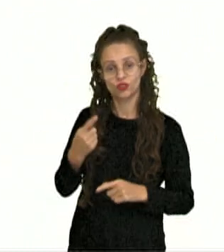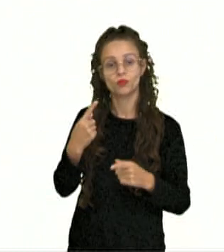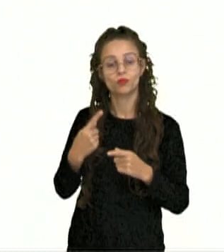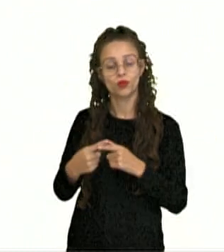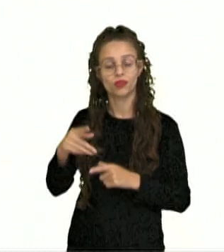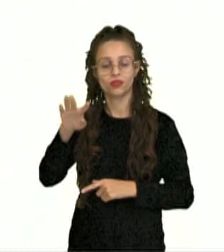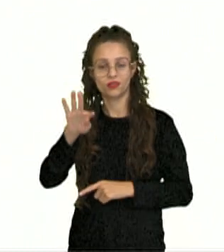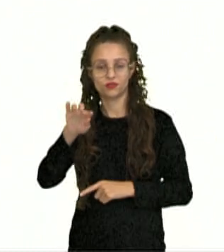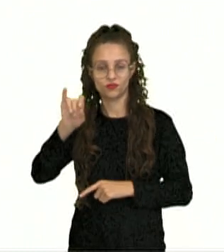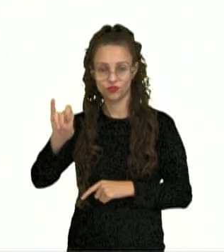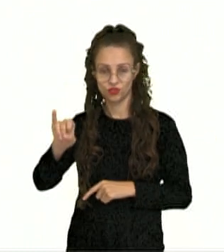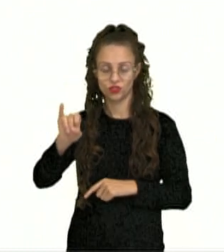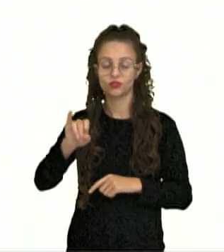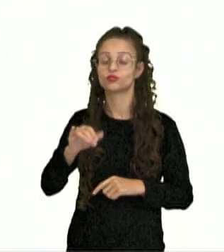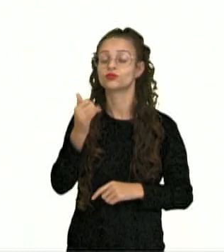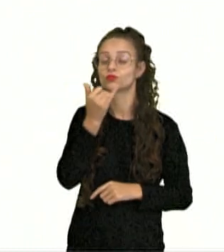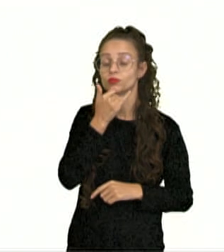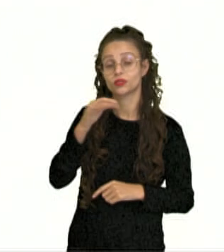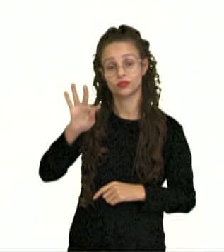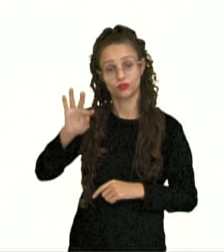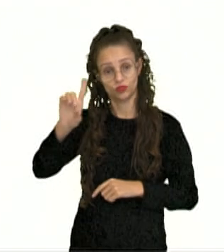transitivo direto. Percebeu?